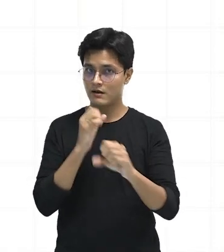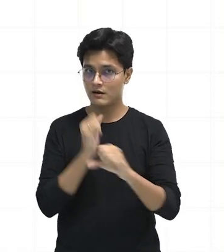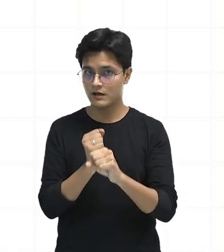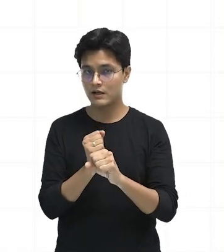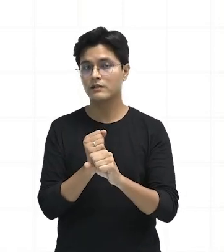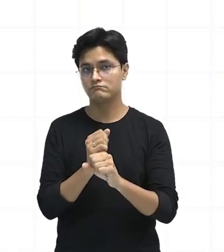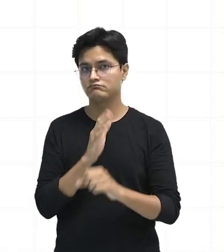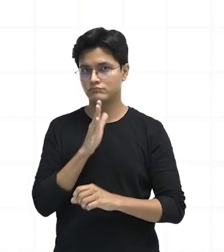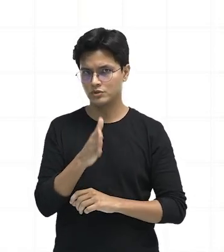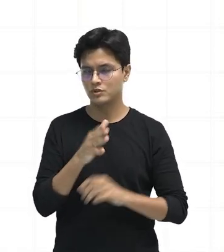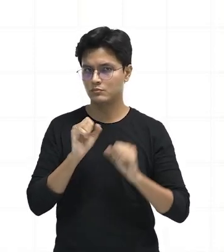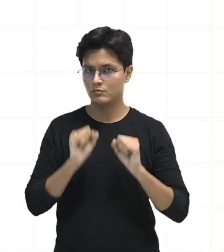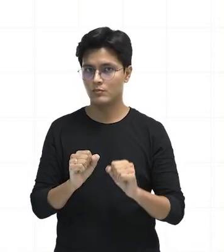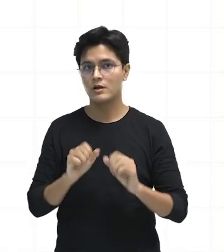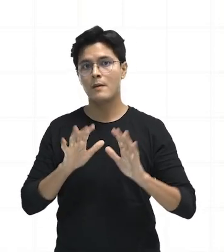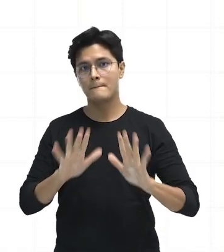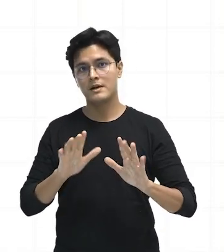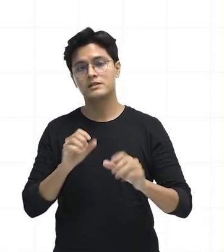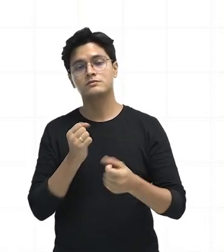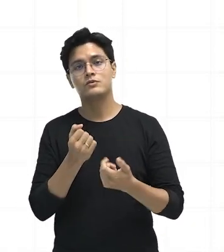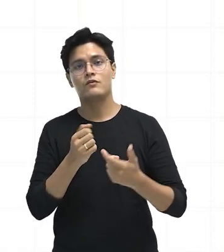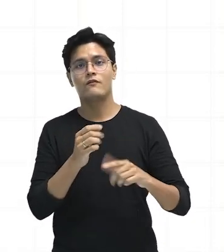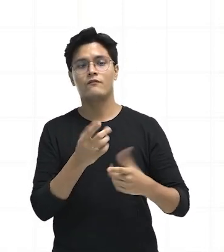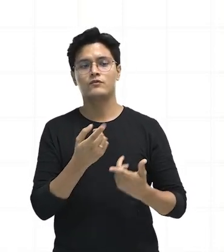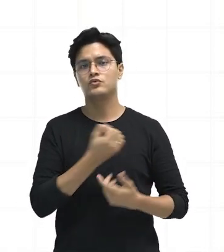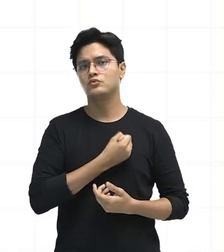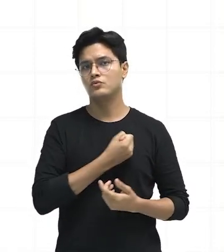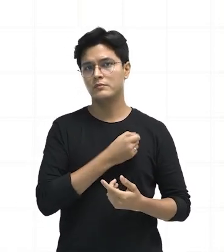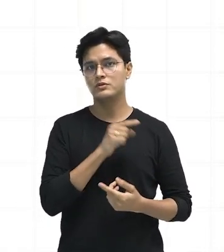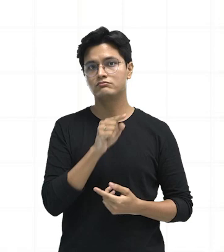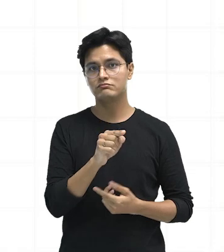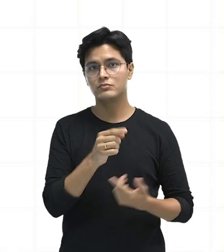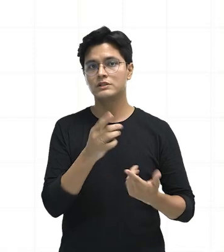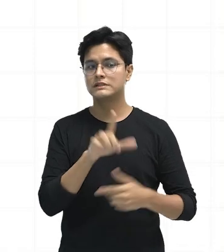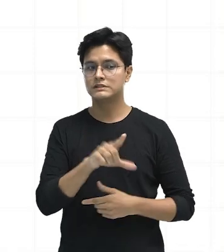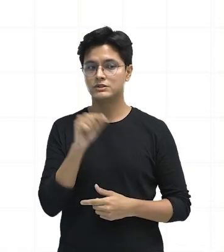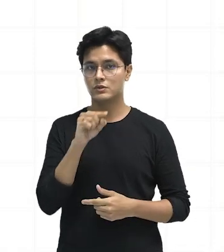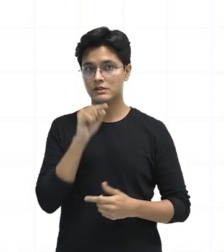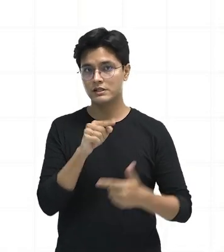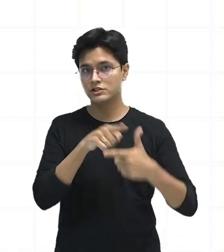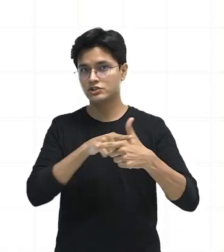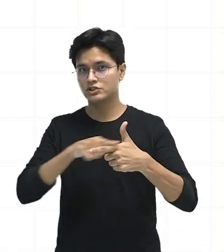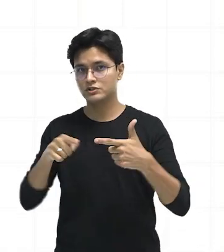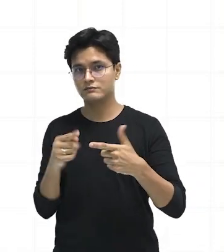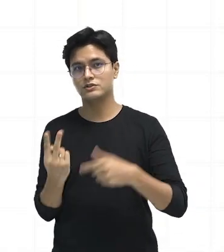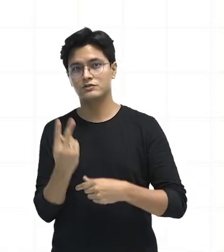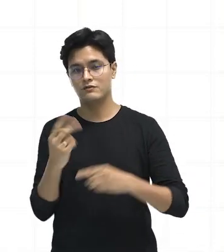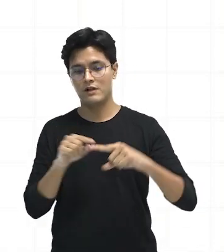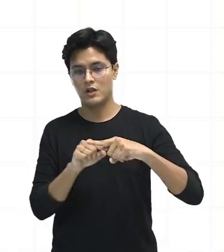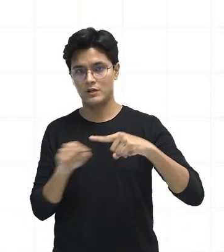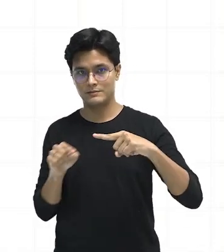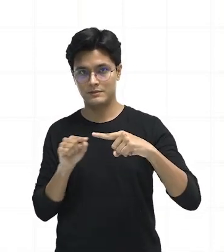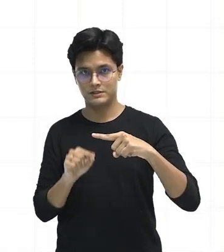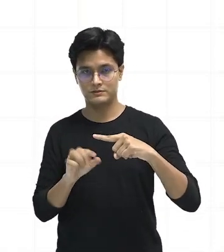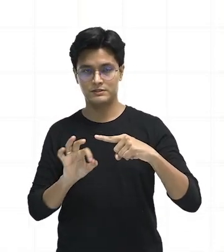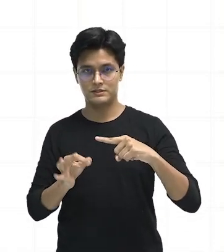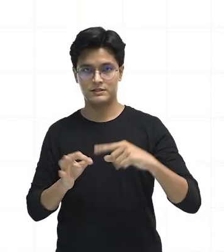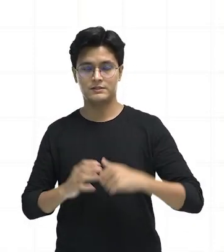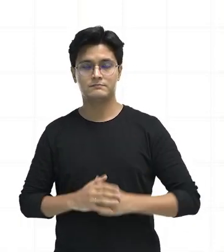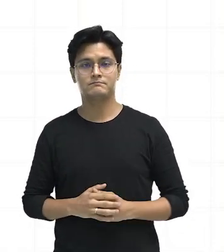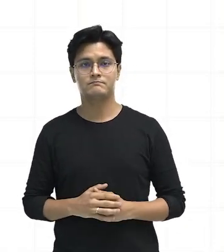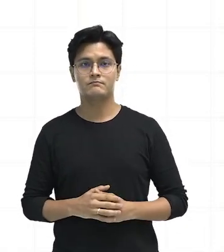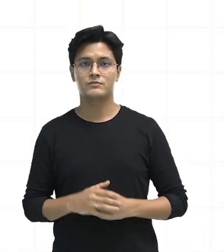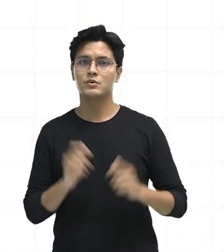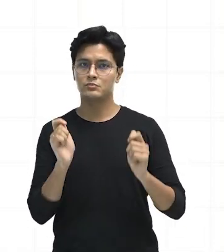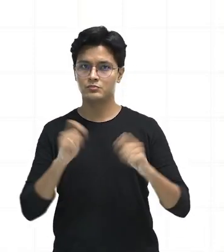dividir um desses fatores pelo valor de baixo. Então veja que a gente consegue aqui dividir 18